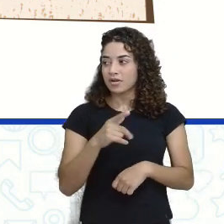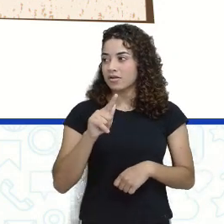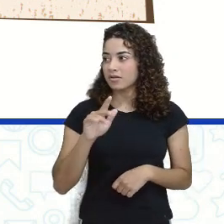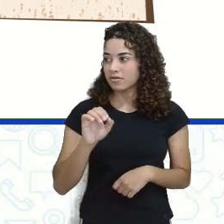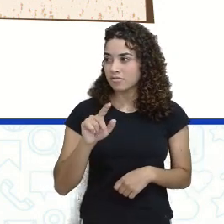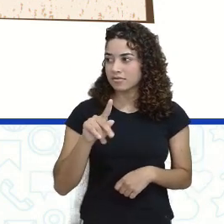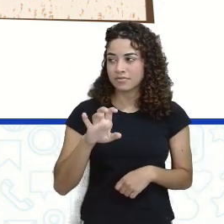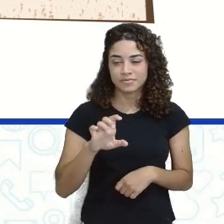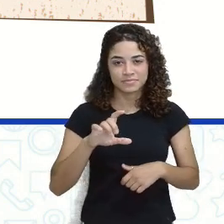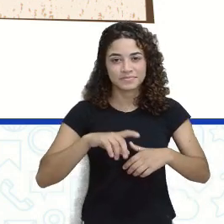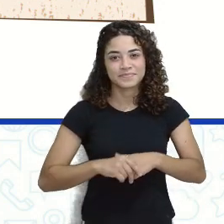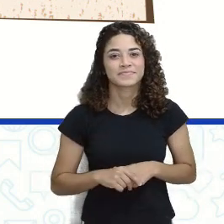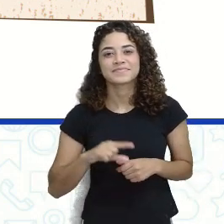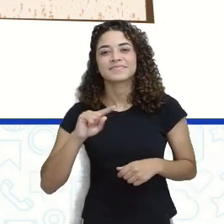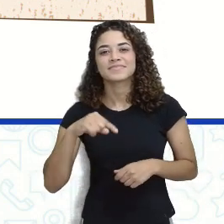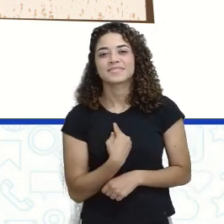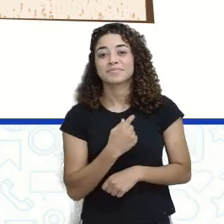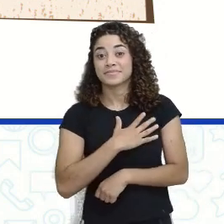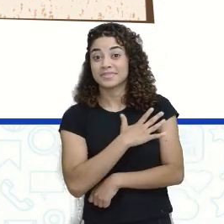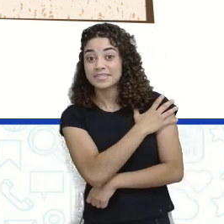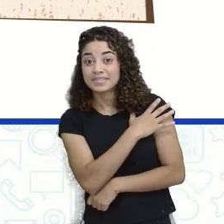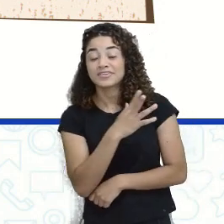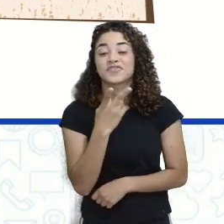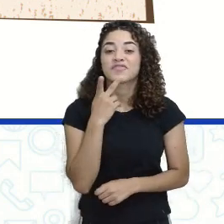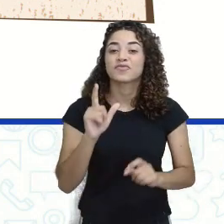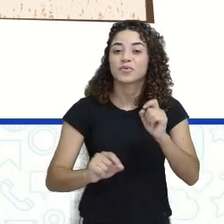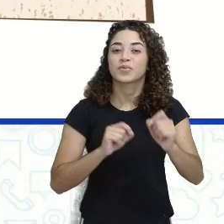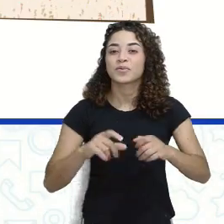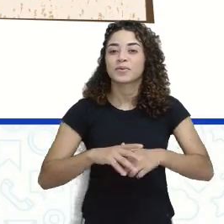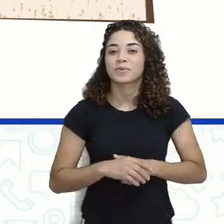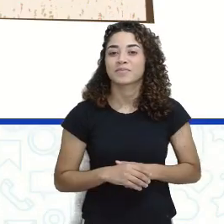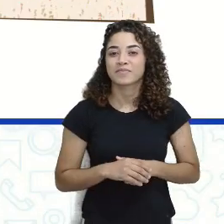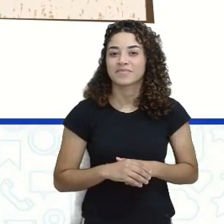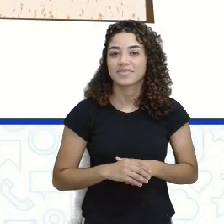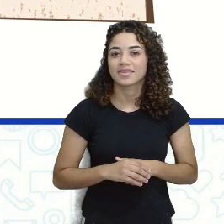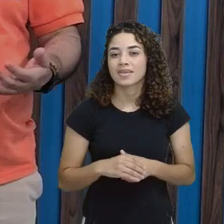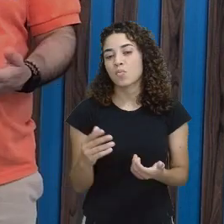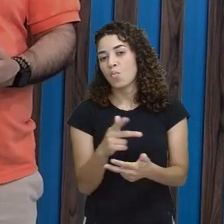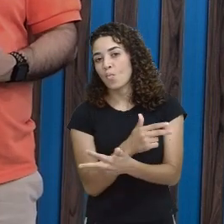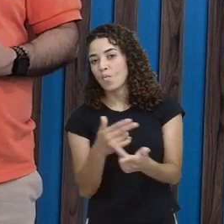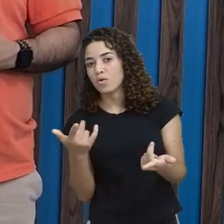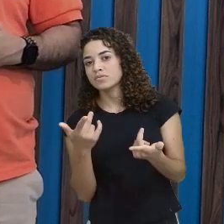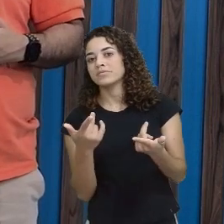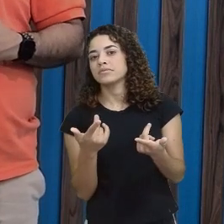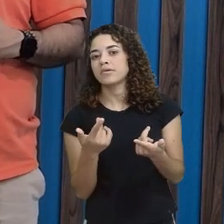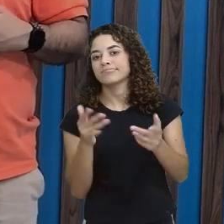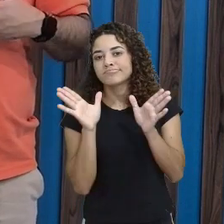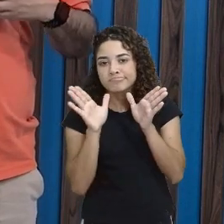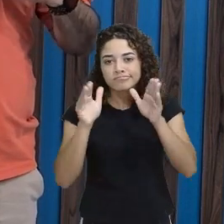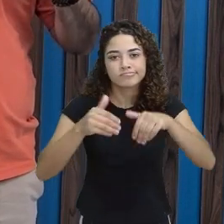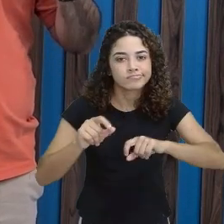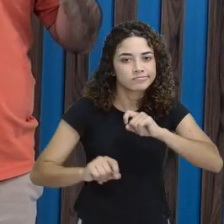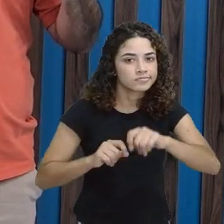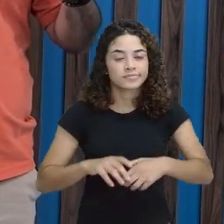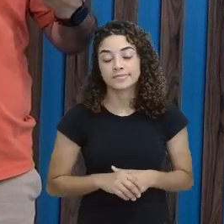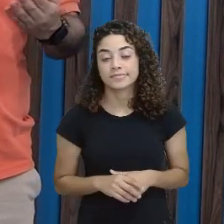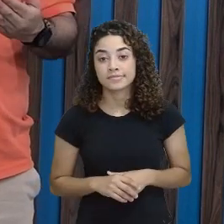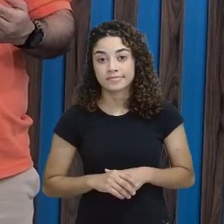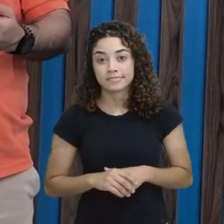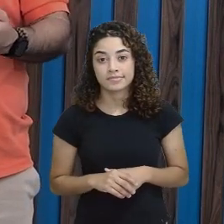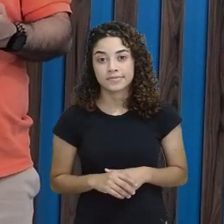golpe, golpe militar, a gente está falando de algo referente, né,